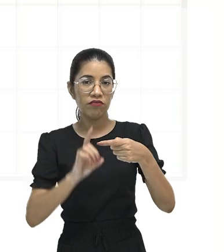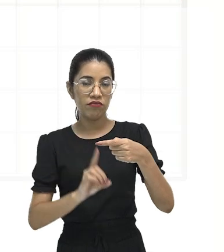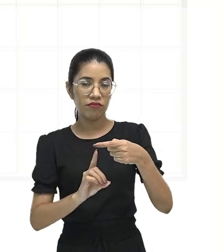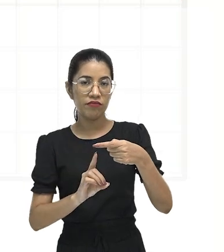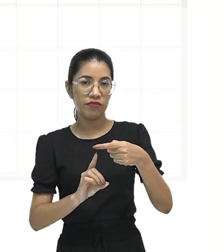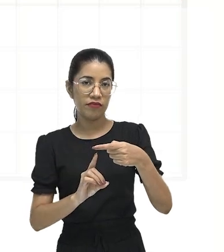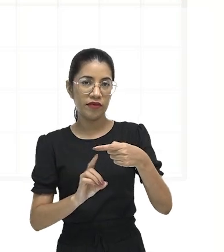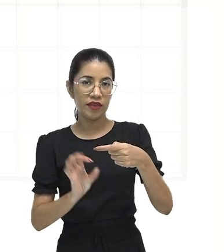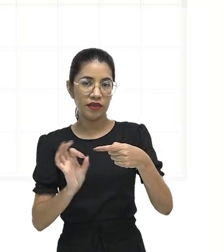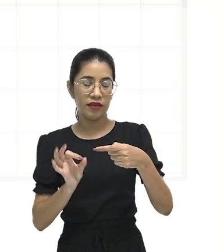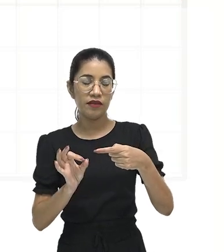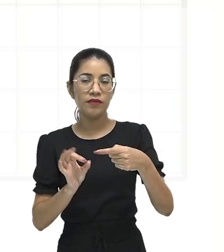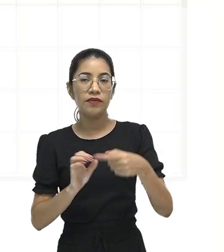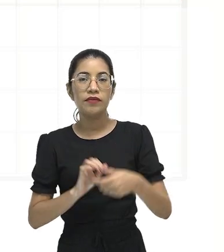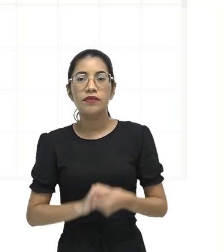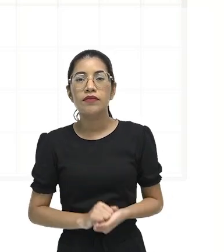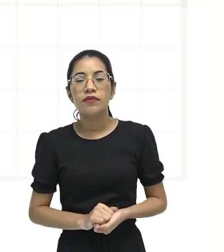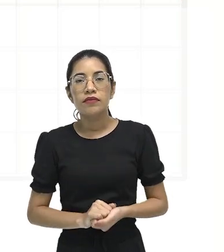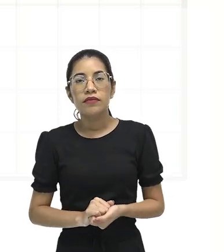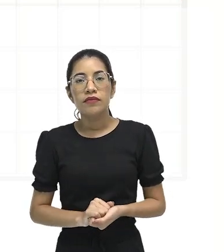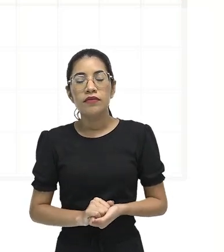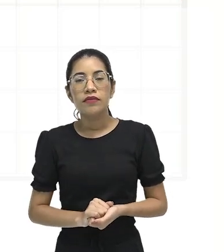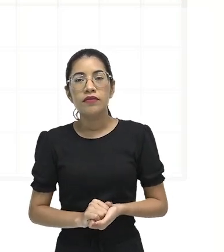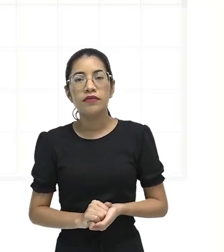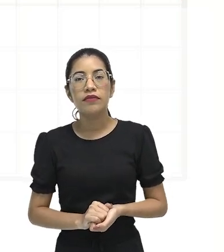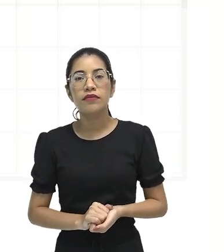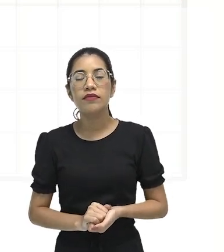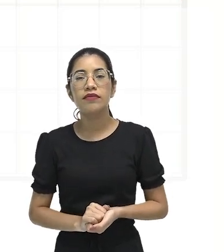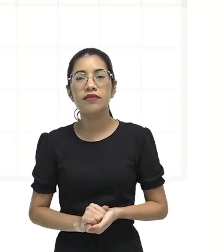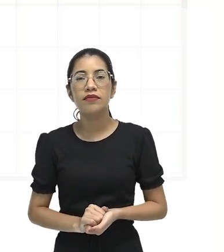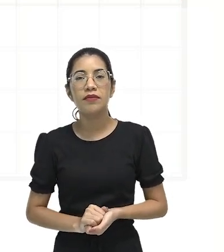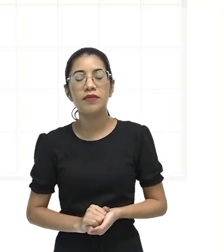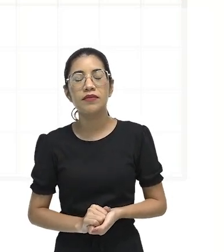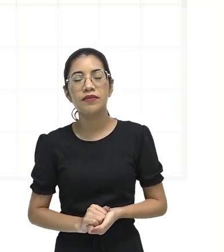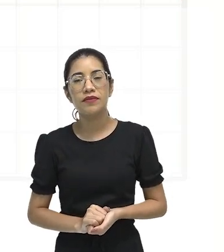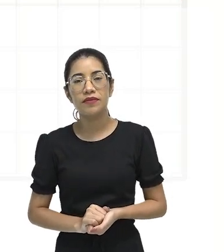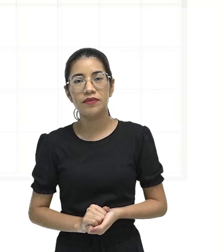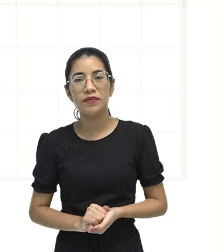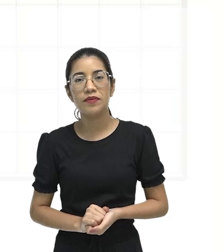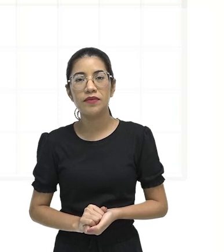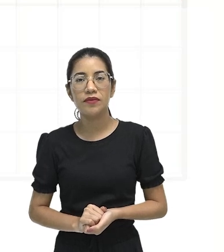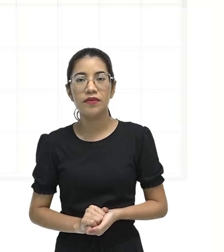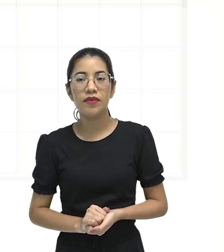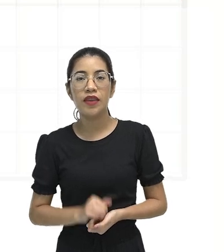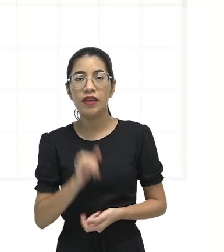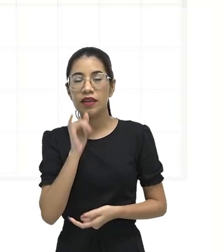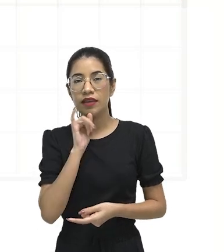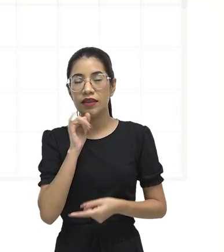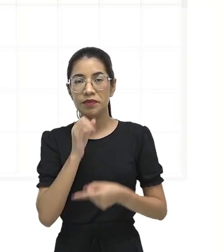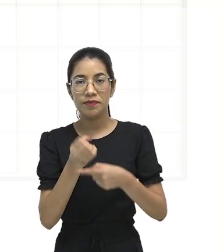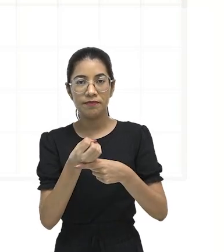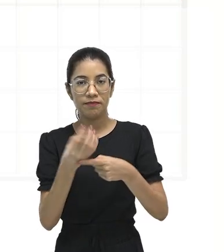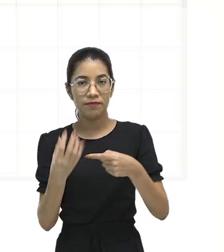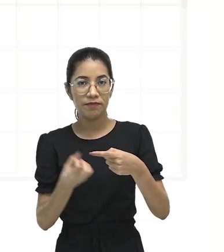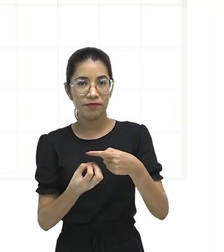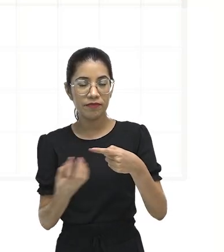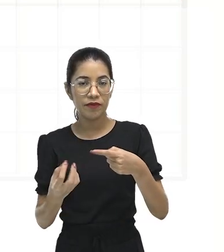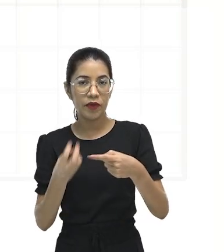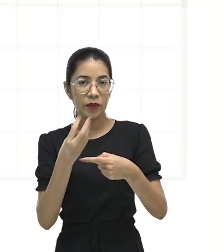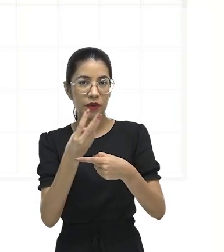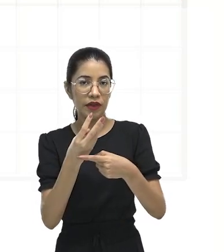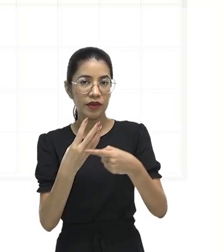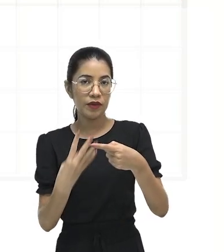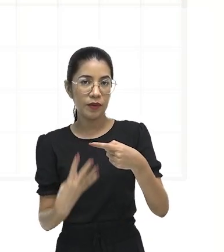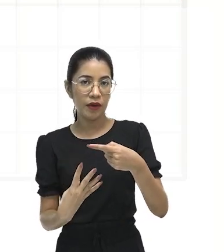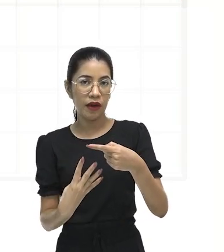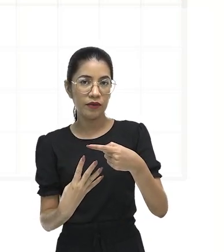é o denominador e a parte de cima é o numerador. Bacana. Por exemplo, na fração 3/4, 3 é